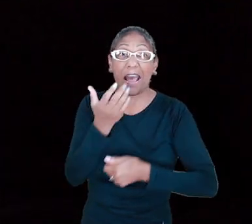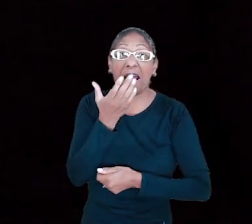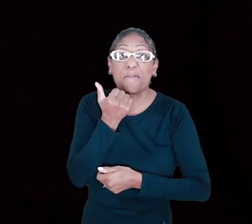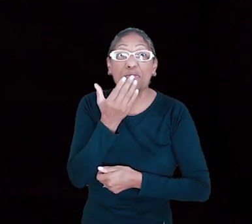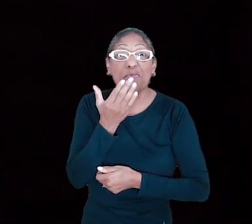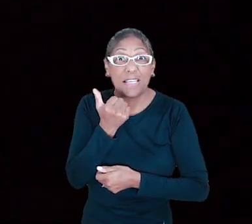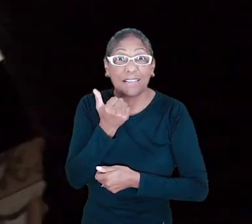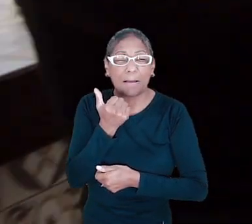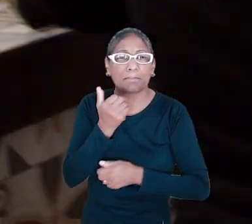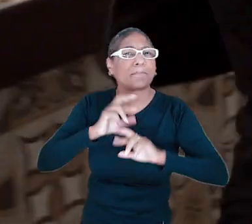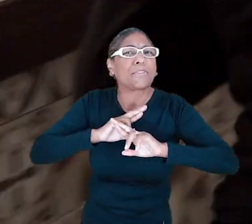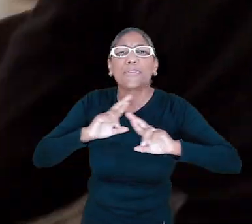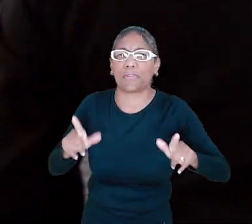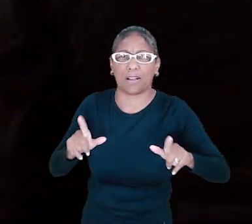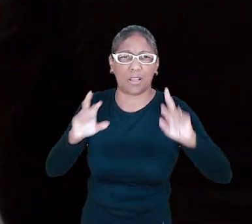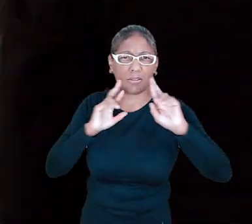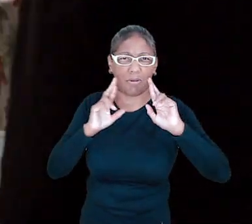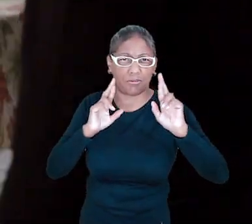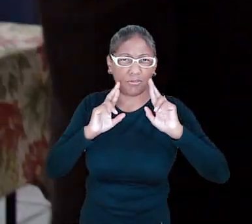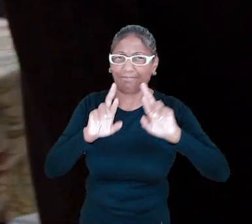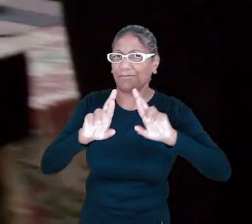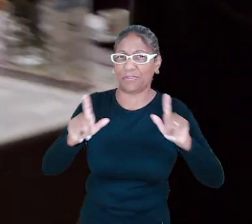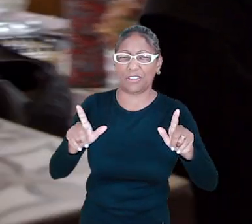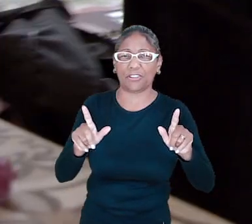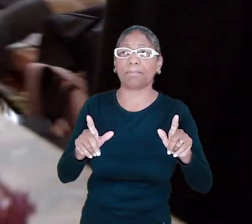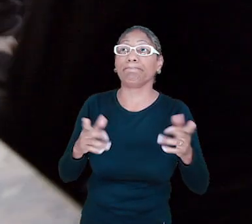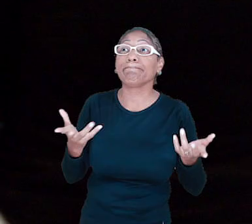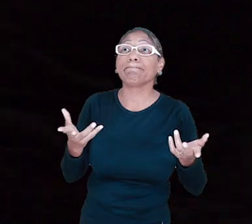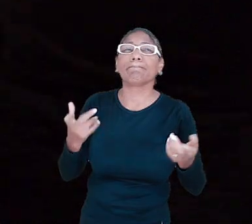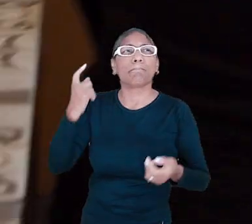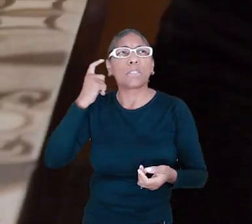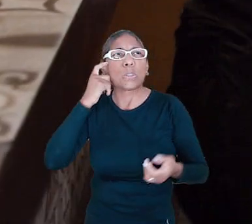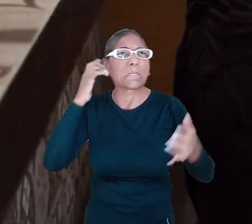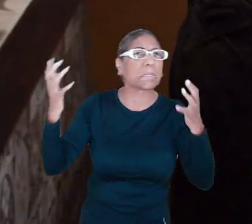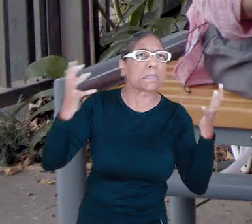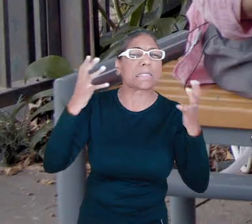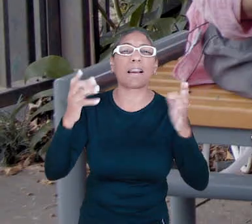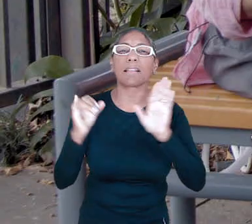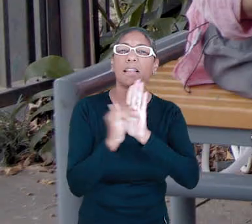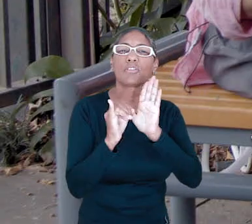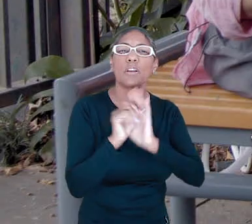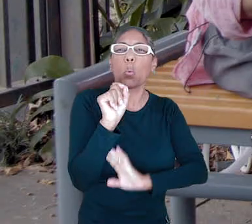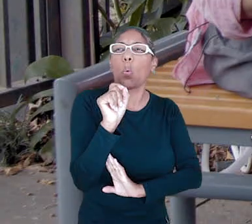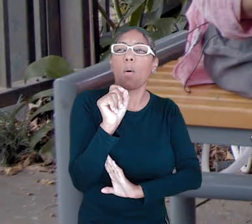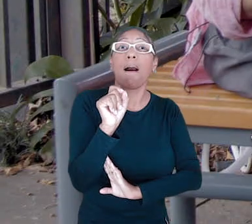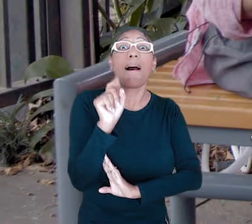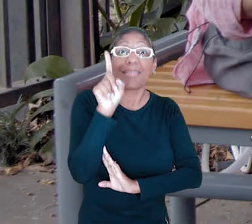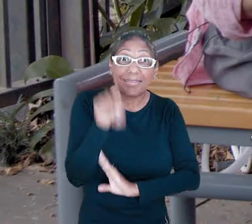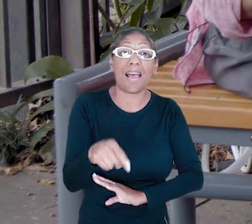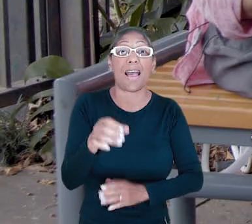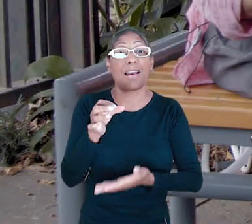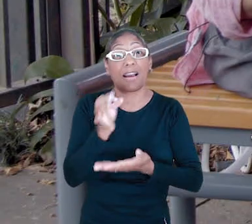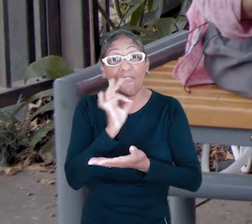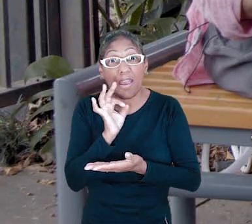a comida sem ser restaurante. Então, essa pequena crise de identidade ficou claro para eles que eles podem ser um café